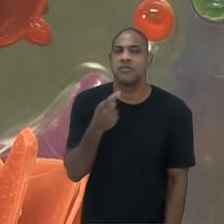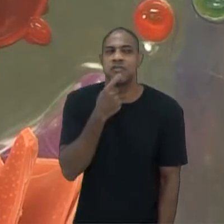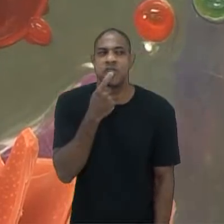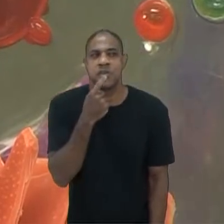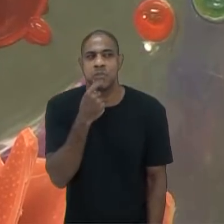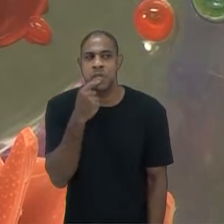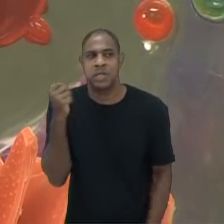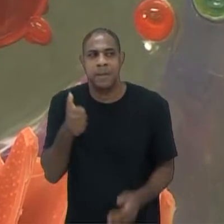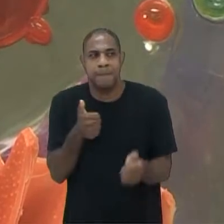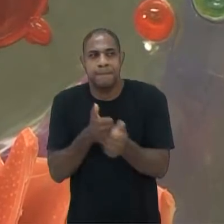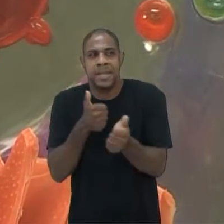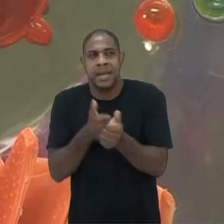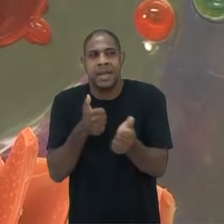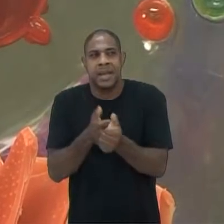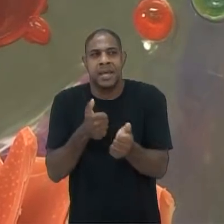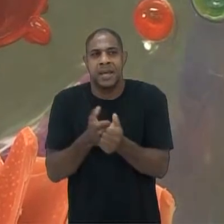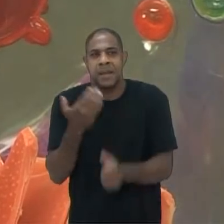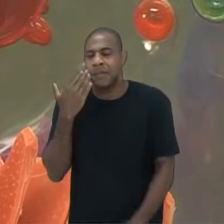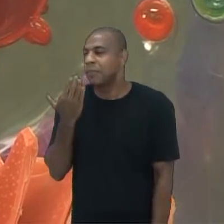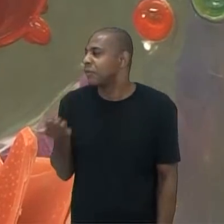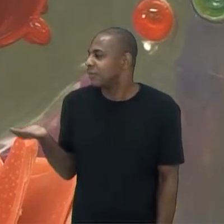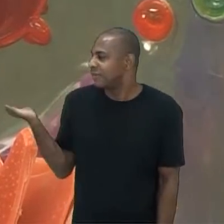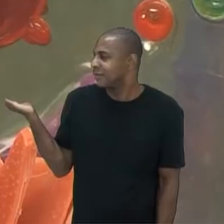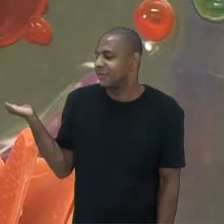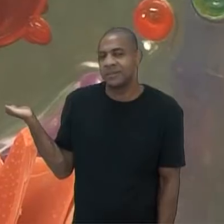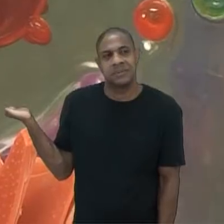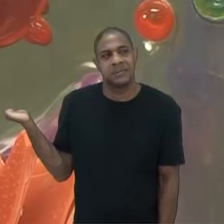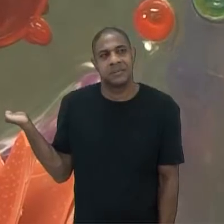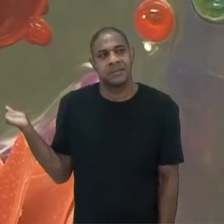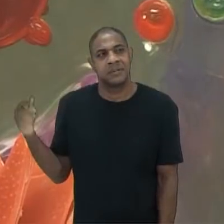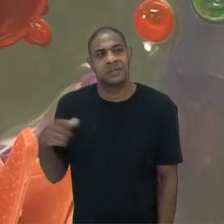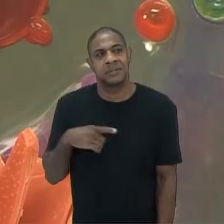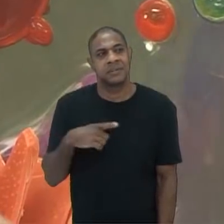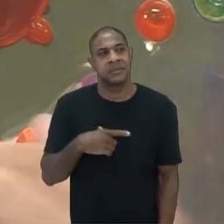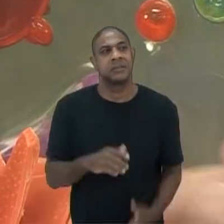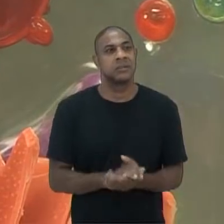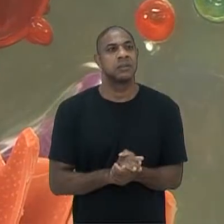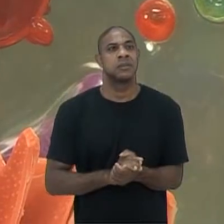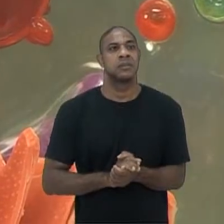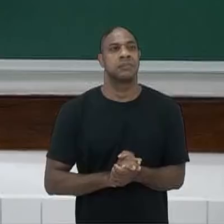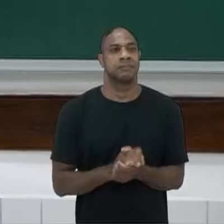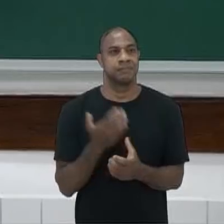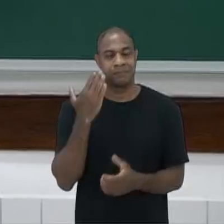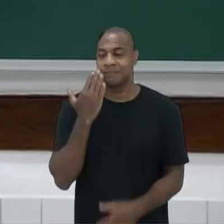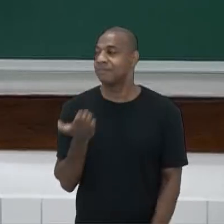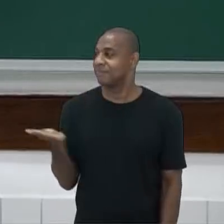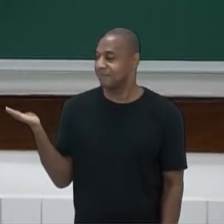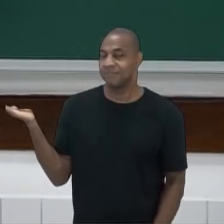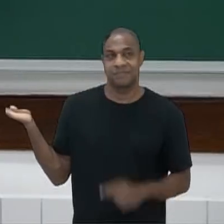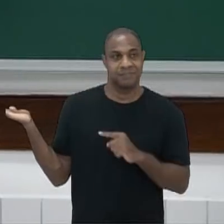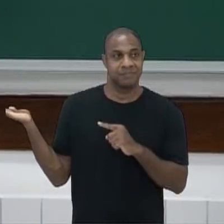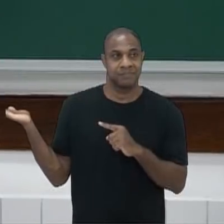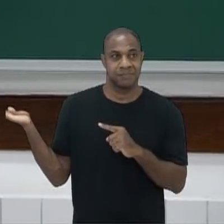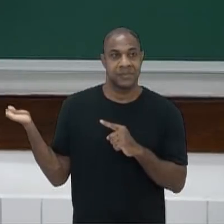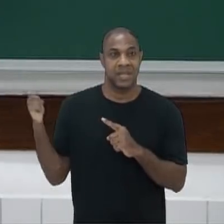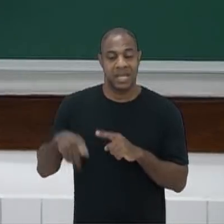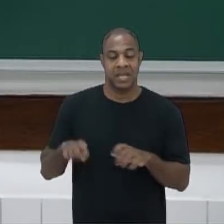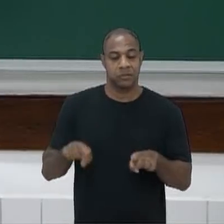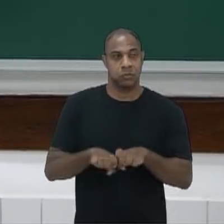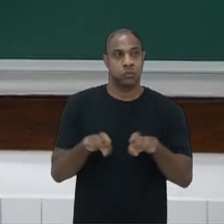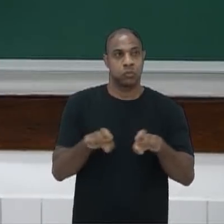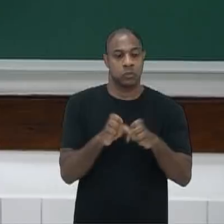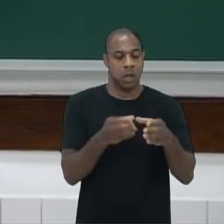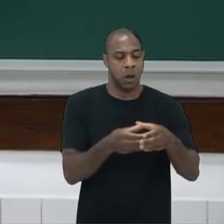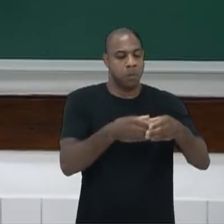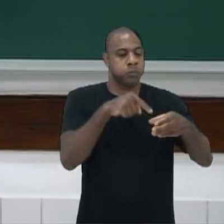muito próximo do retículo endoplasmático, eu tenho o meu complexo golgiense. Então, são estruturas, são bolsas